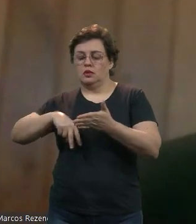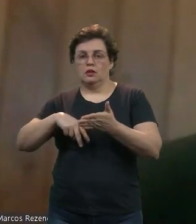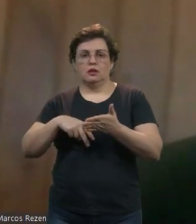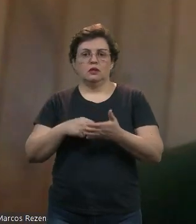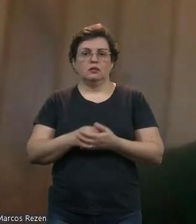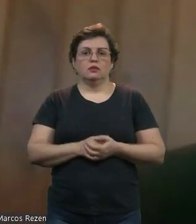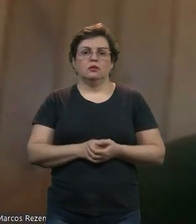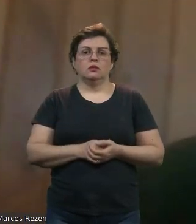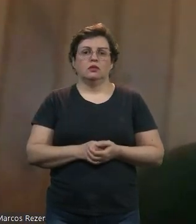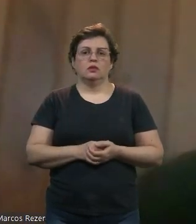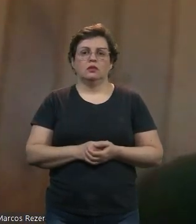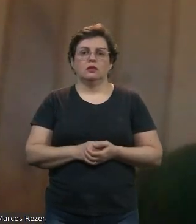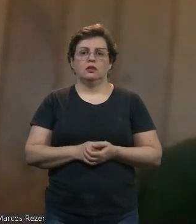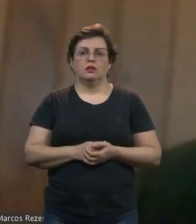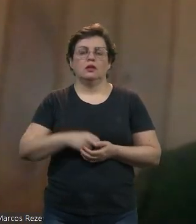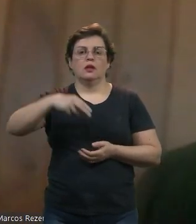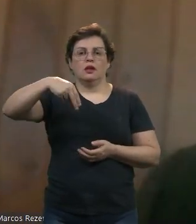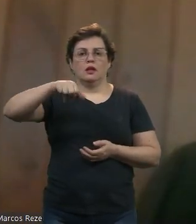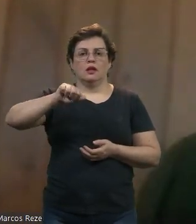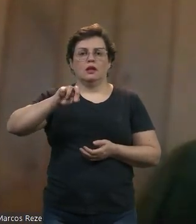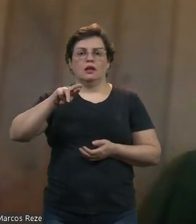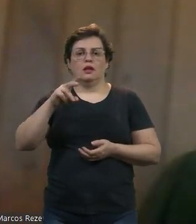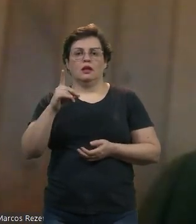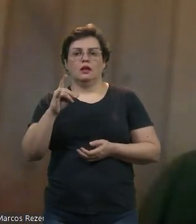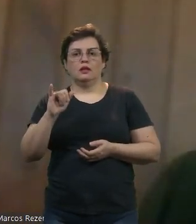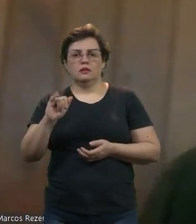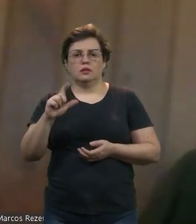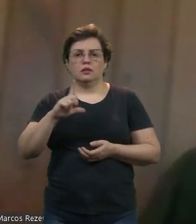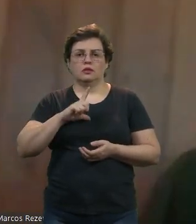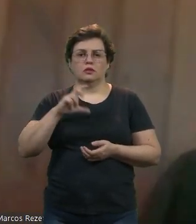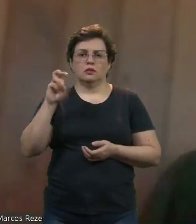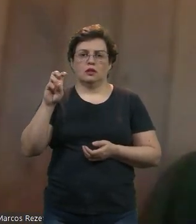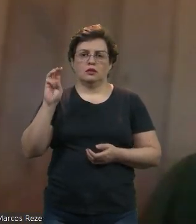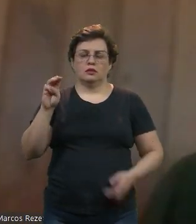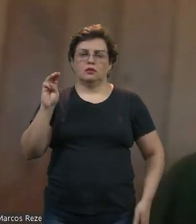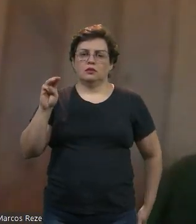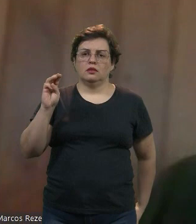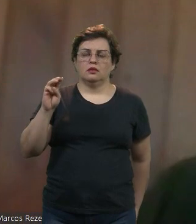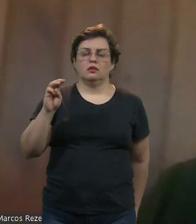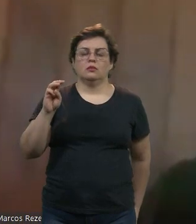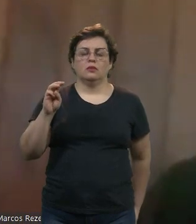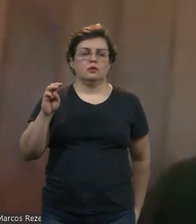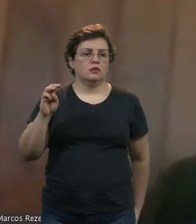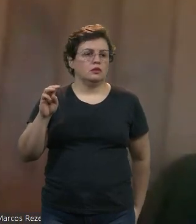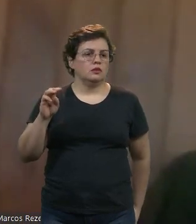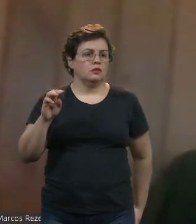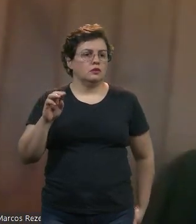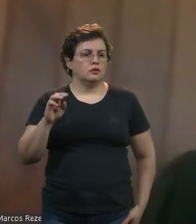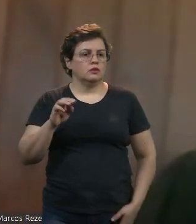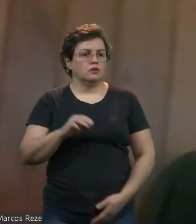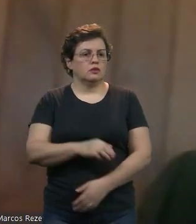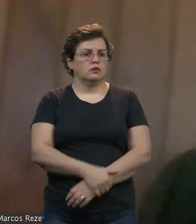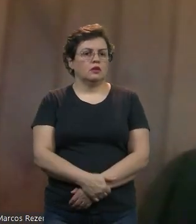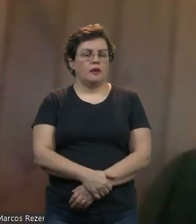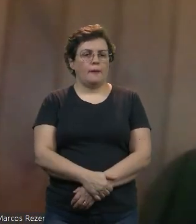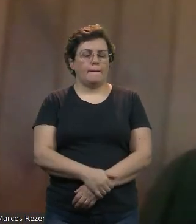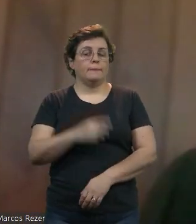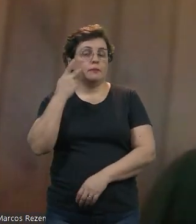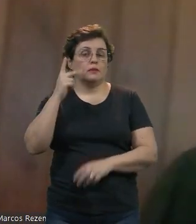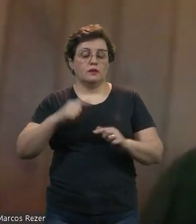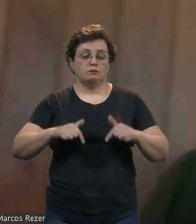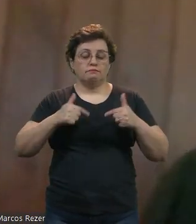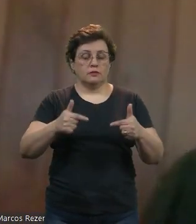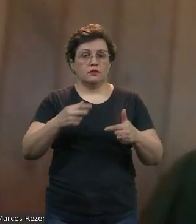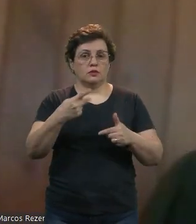pelo plenário, o autor, vereador Luiz Eduardo Nardi, na forma regimental, dispõe de 5 minutos para defender a